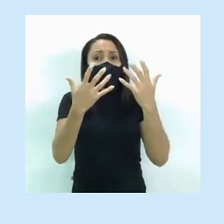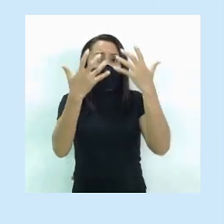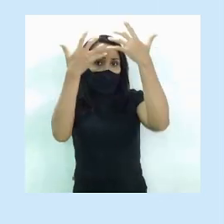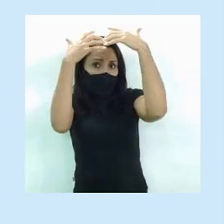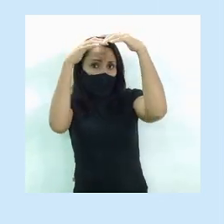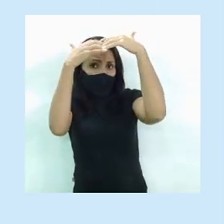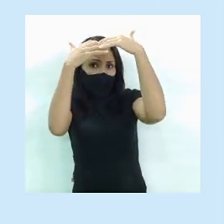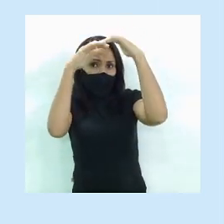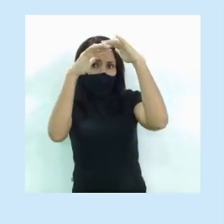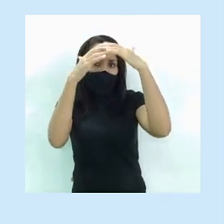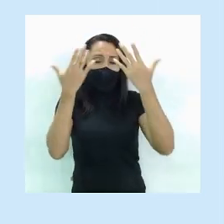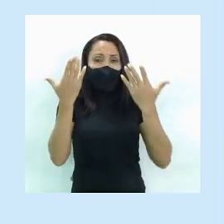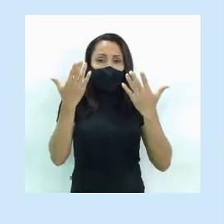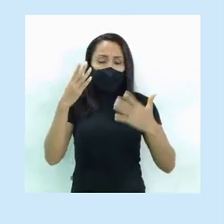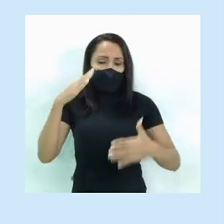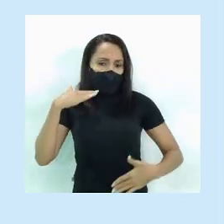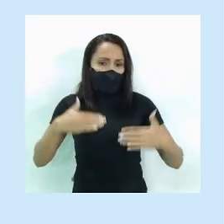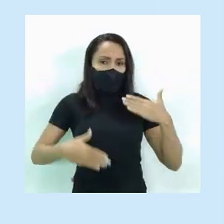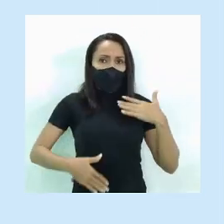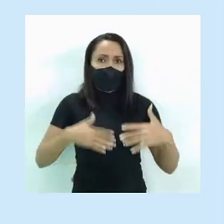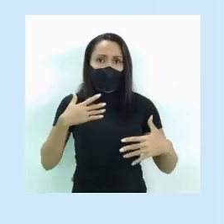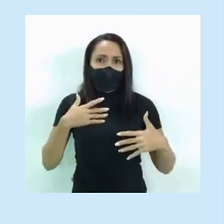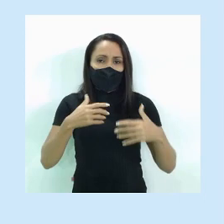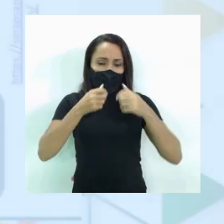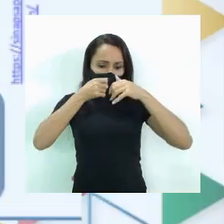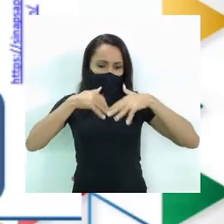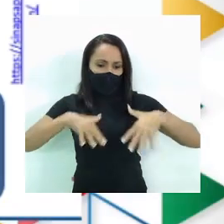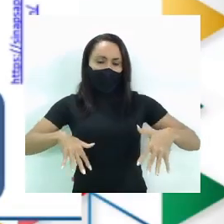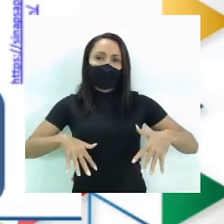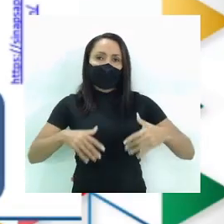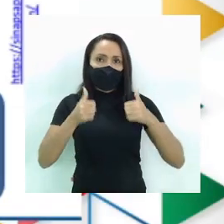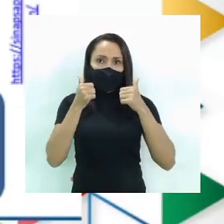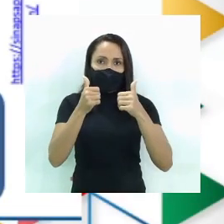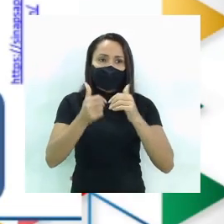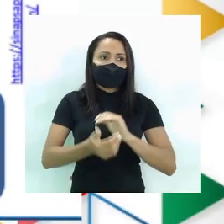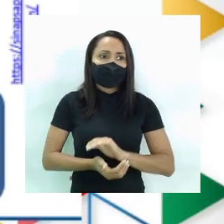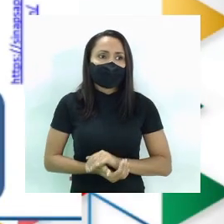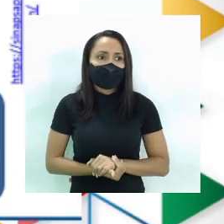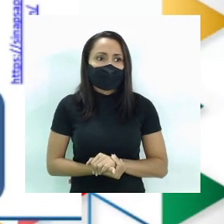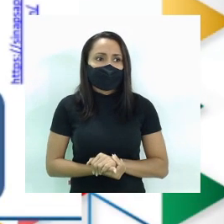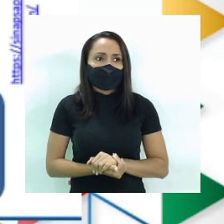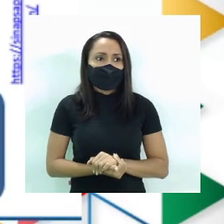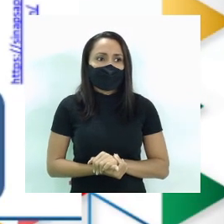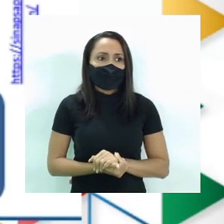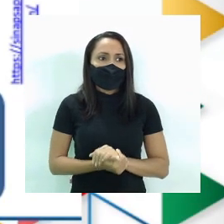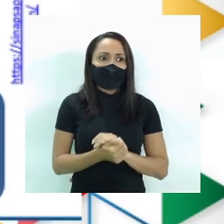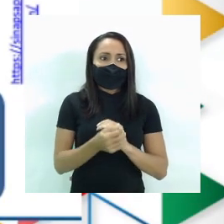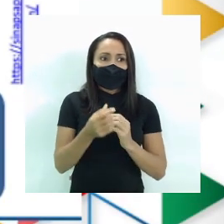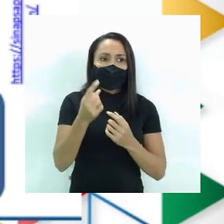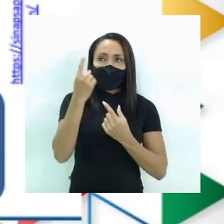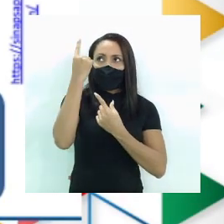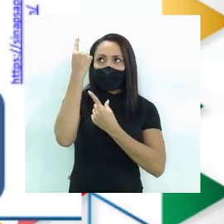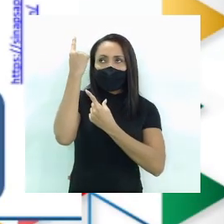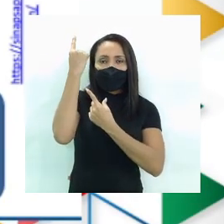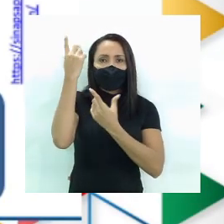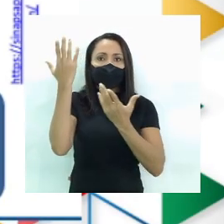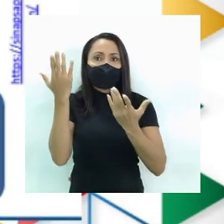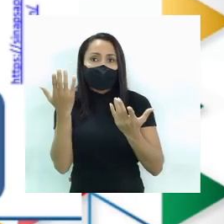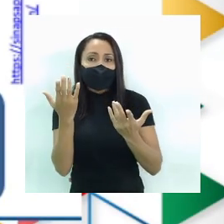todo o organismo, para todo o cérebro. Beleza? Na tela, o neurônio, não é? No